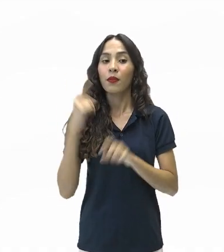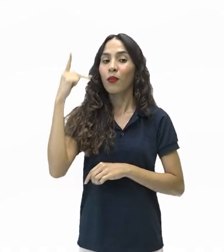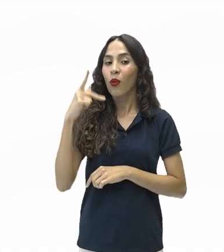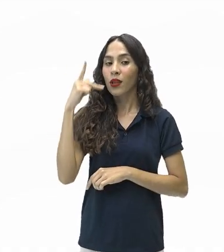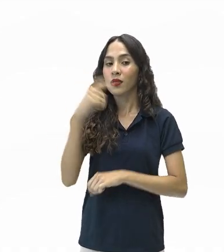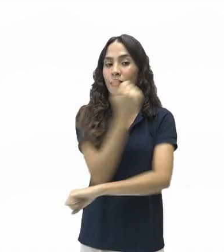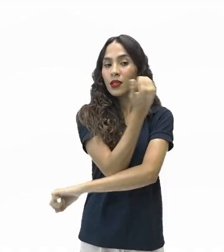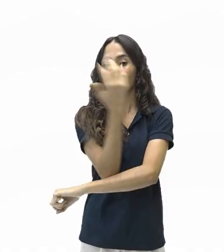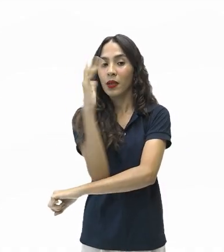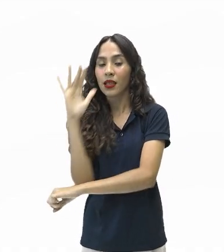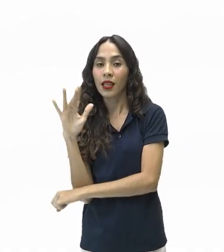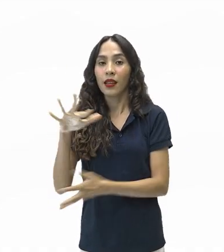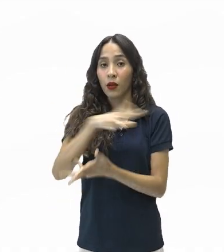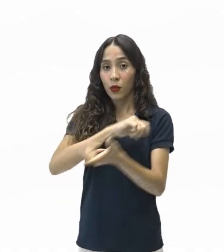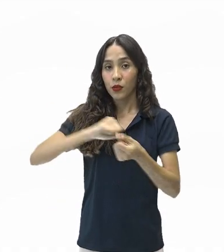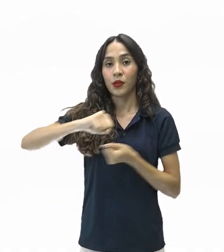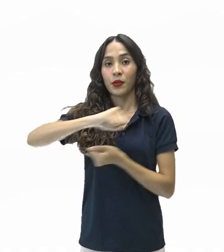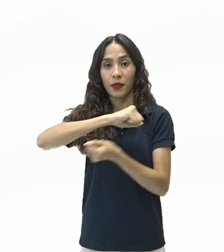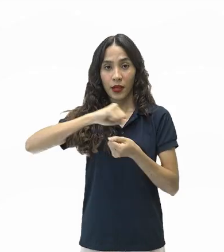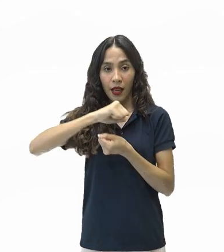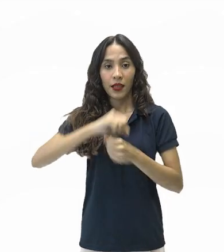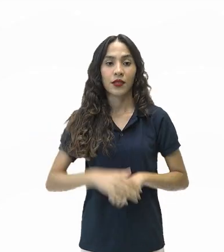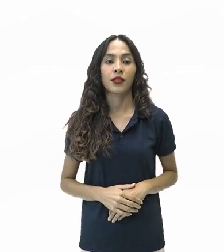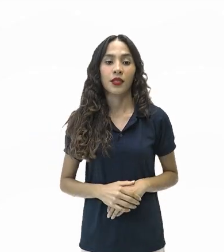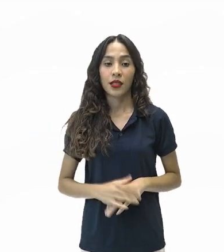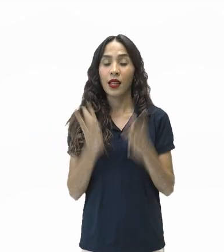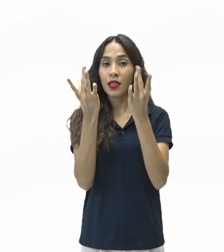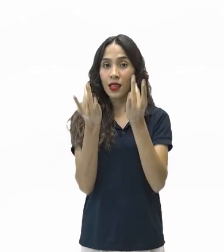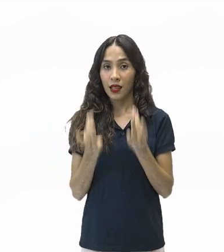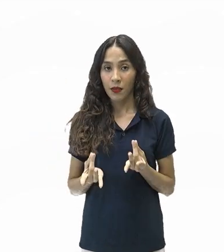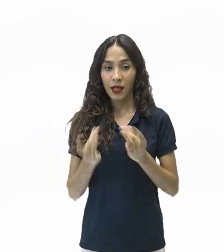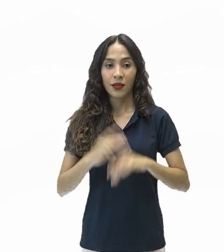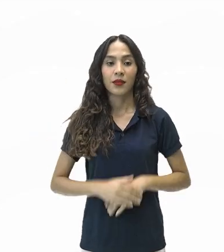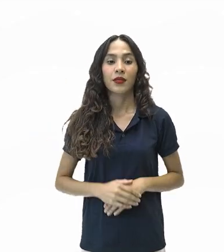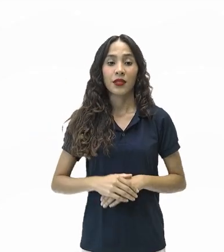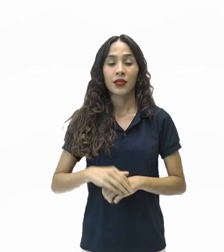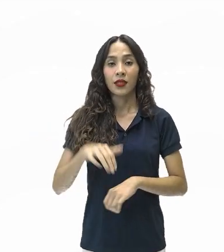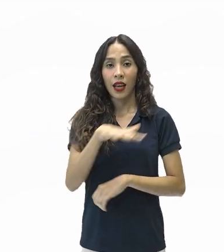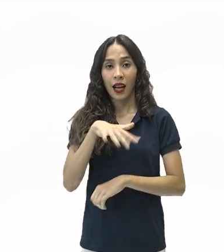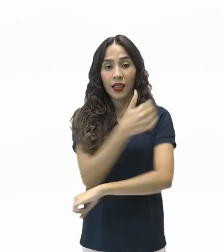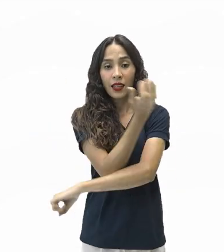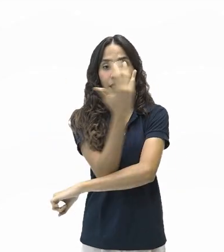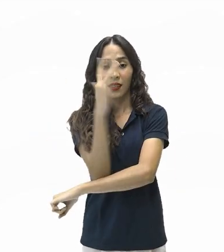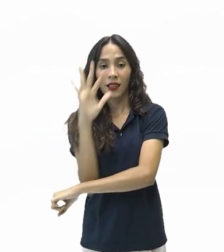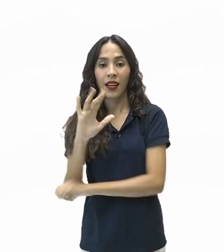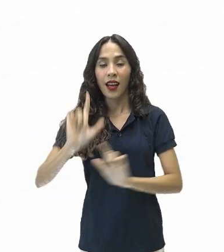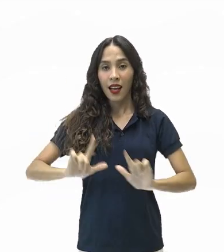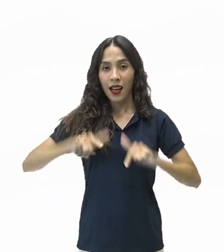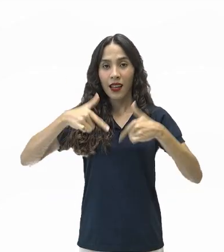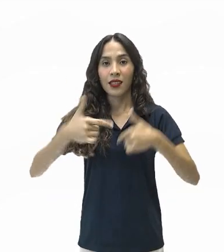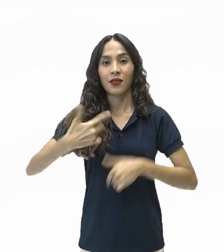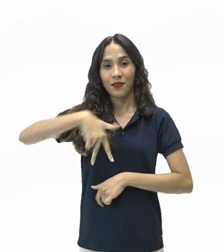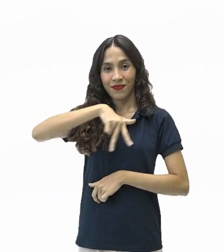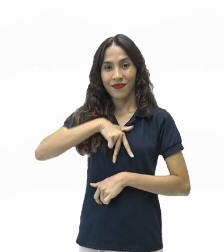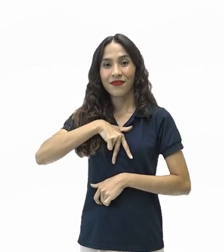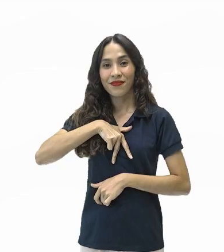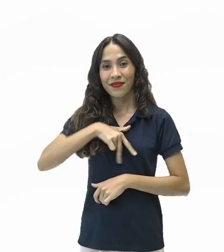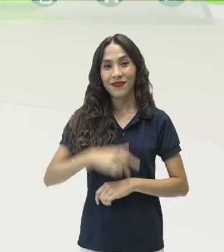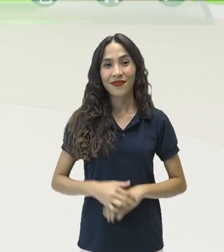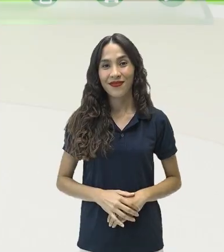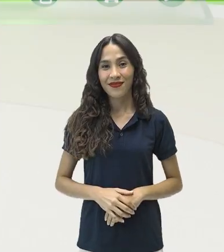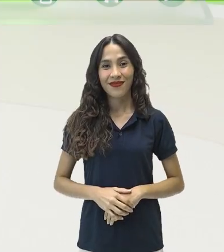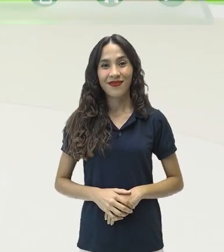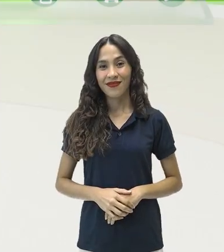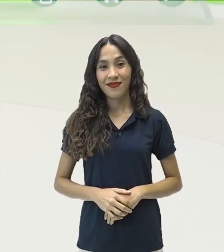políticas ambientais para a sustentabilidade. Detalhamento: meio ambiente, ação